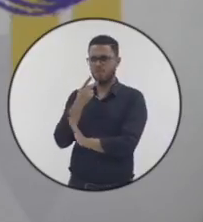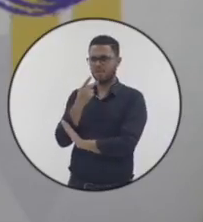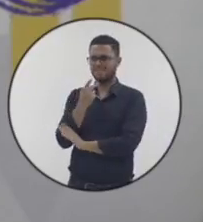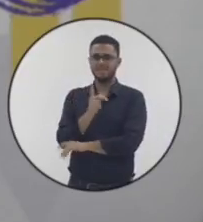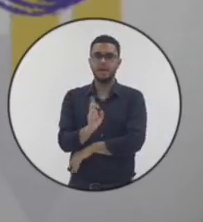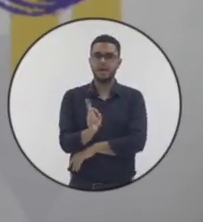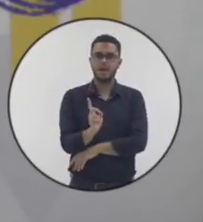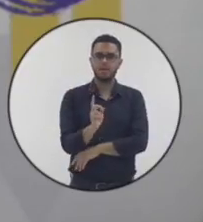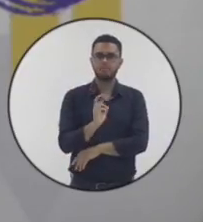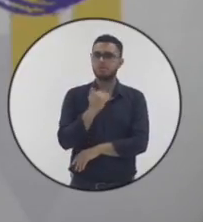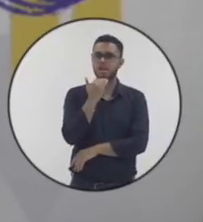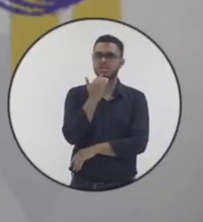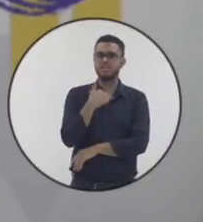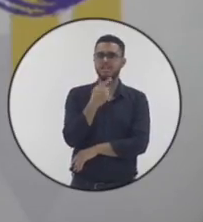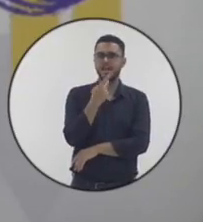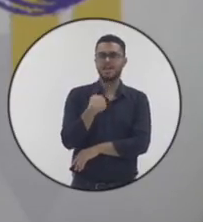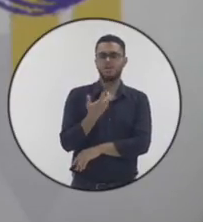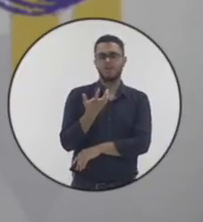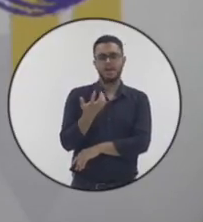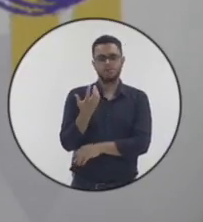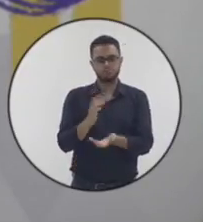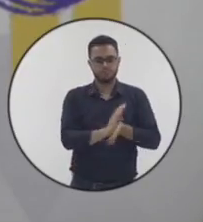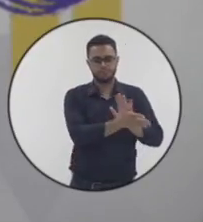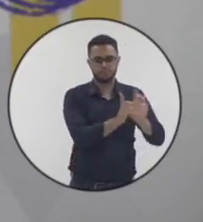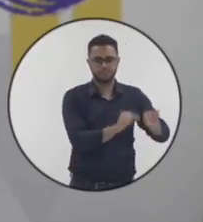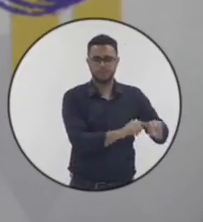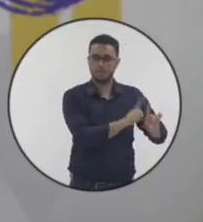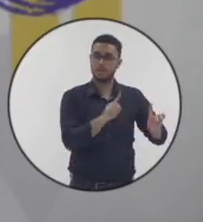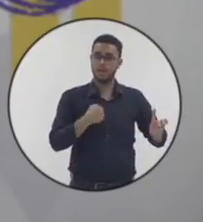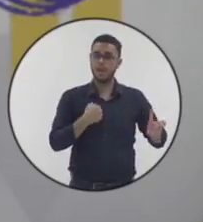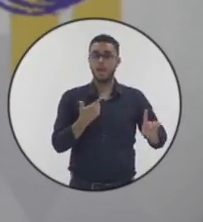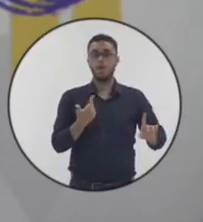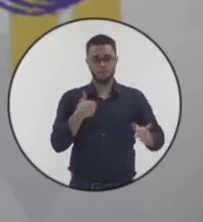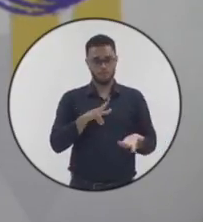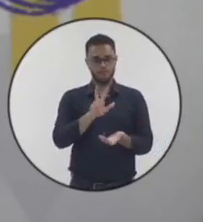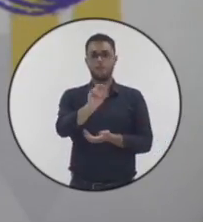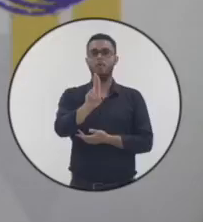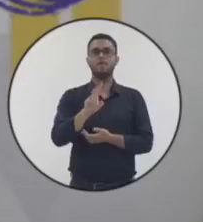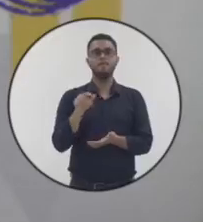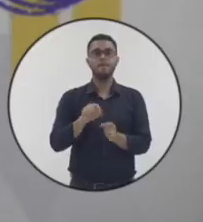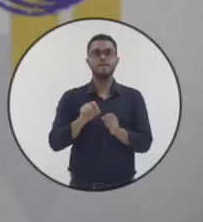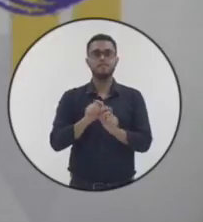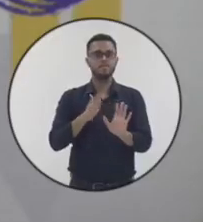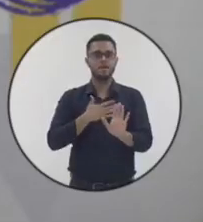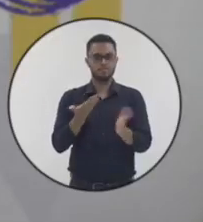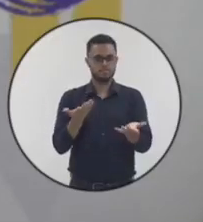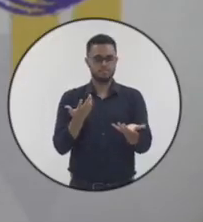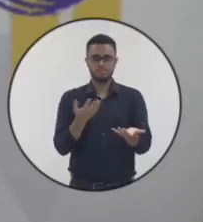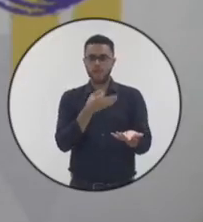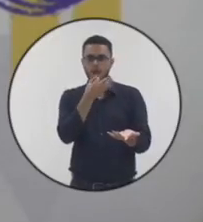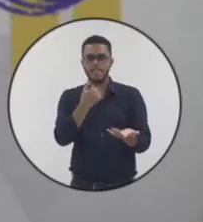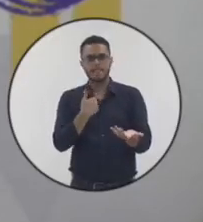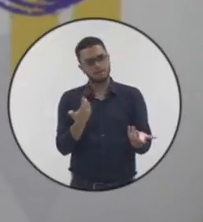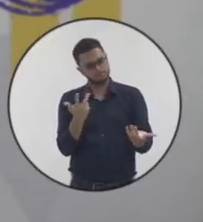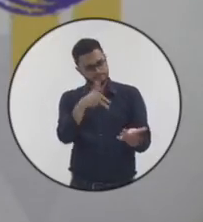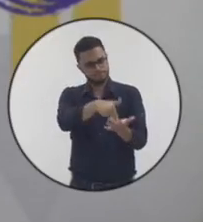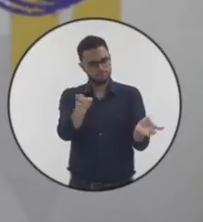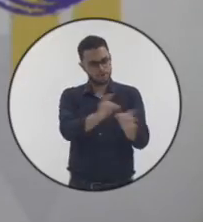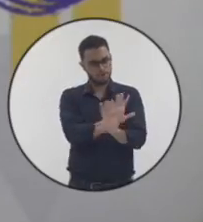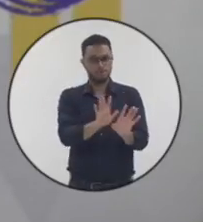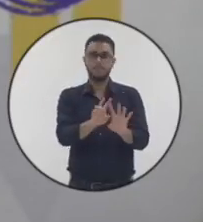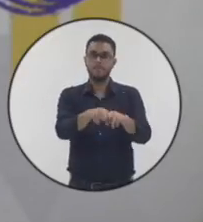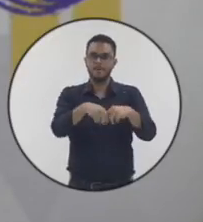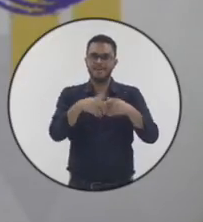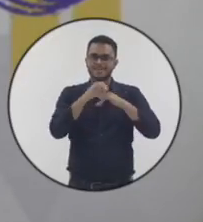dizer que sou a favor da despatologização, não vou esperar que saia de CID, eu vou fazer a minha parte. Né? Então, é uma grande mensagem